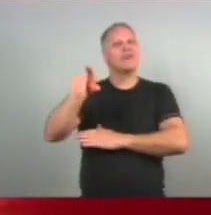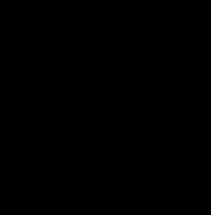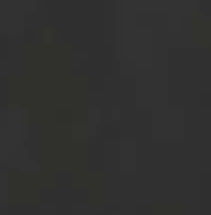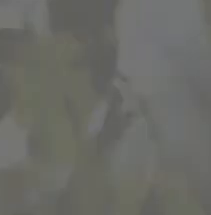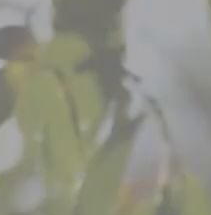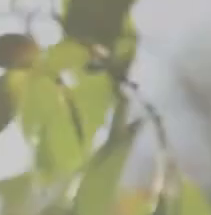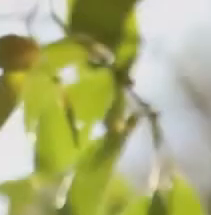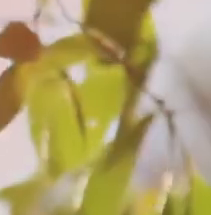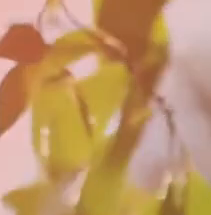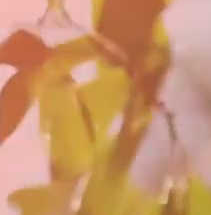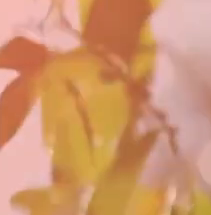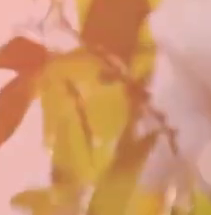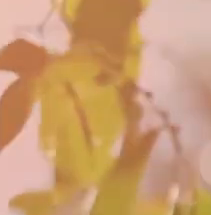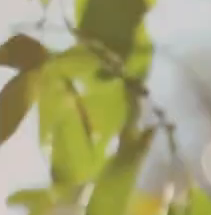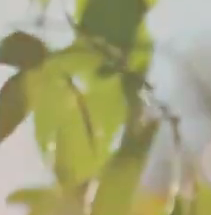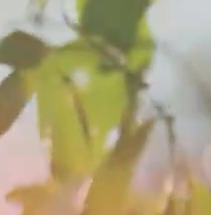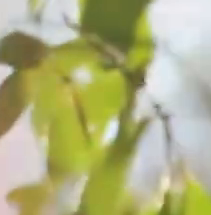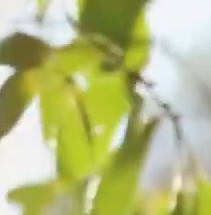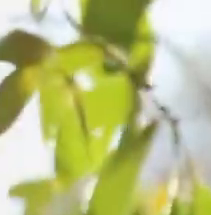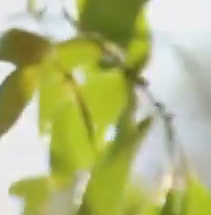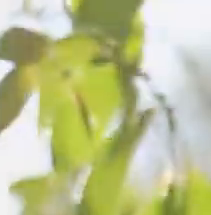Música